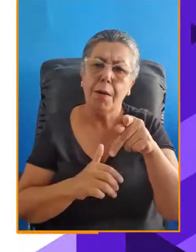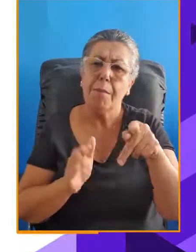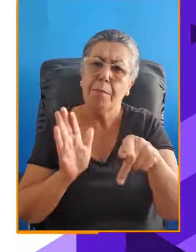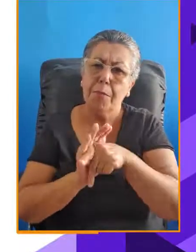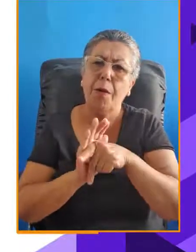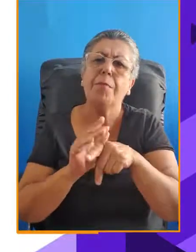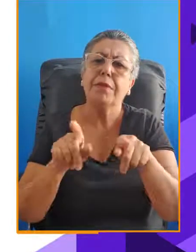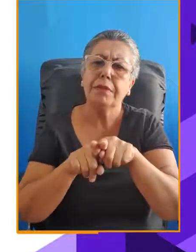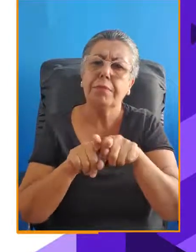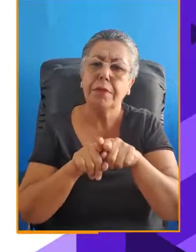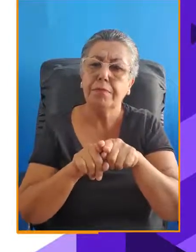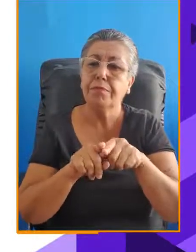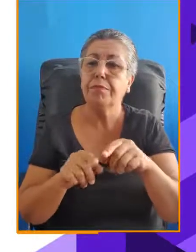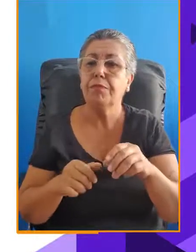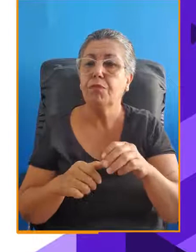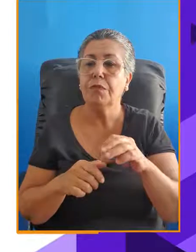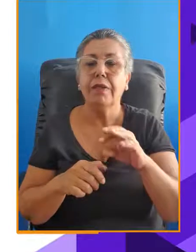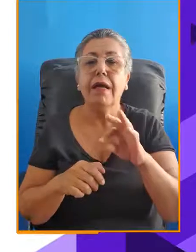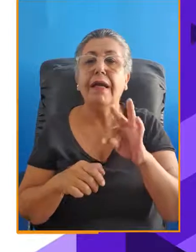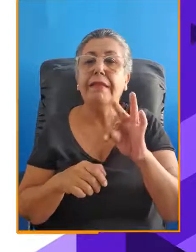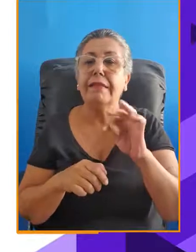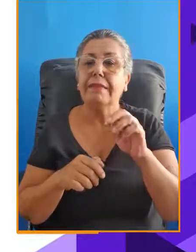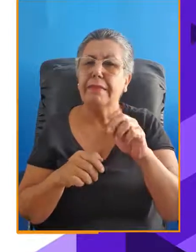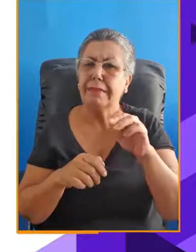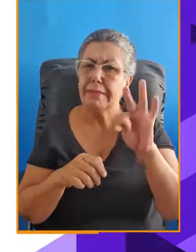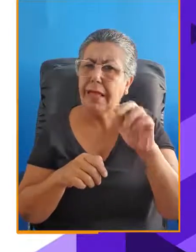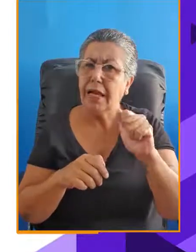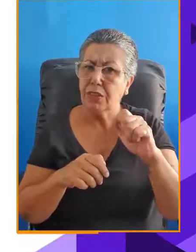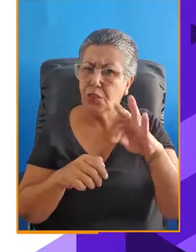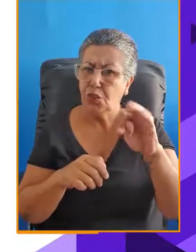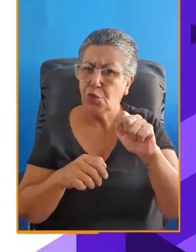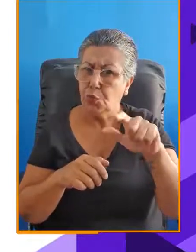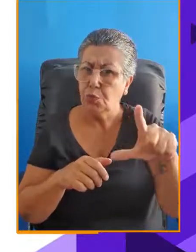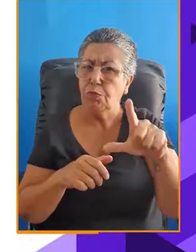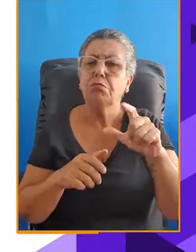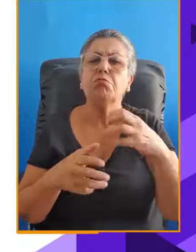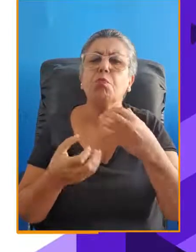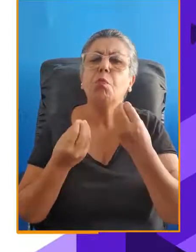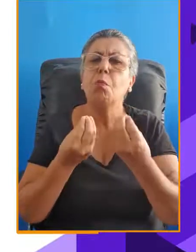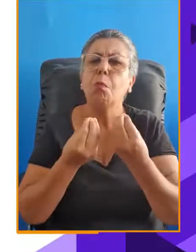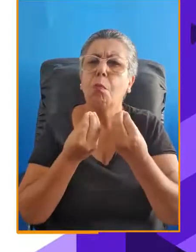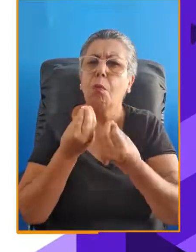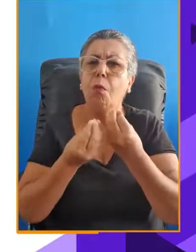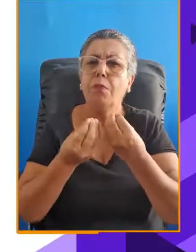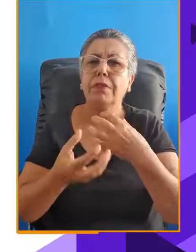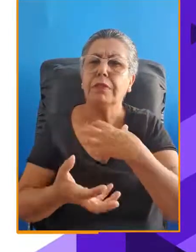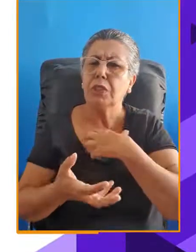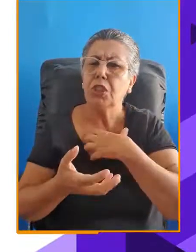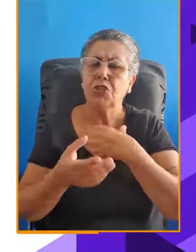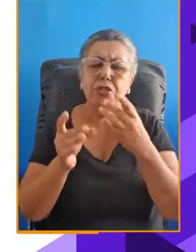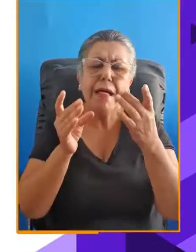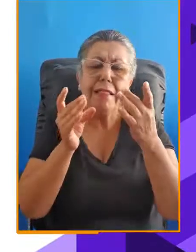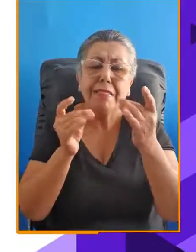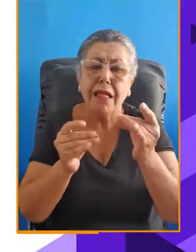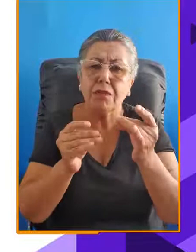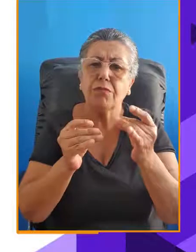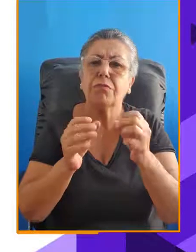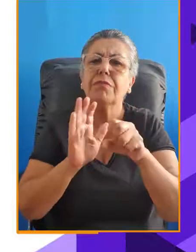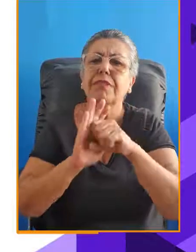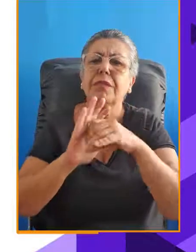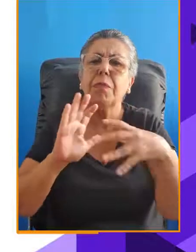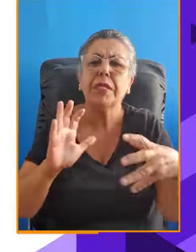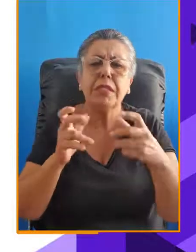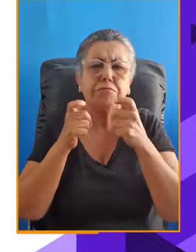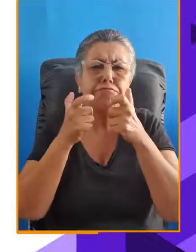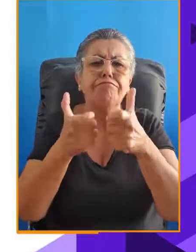também. Vamos ver agora a textura tátil. A textura tátil pode ser sentida pelo tato. E ela tem uma